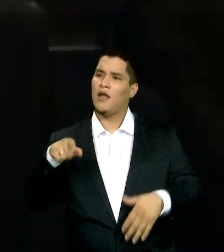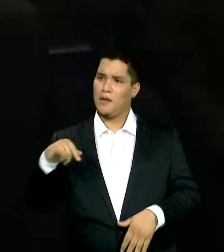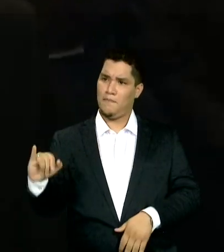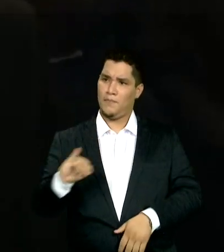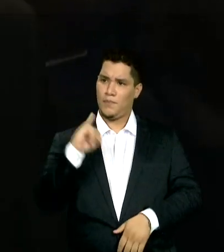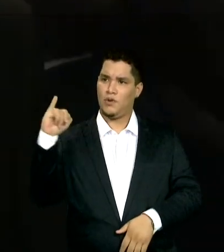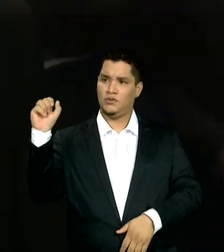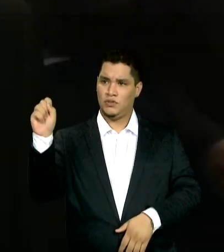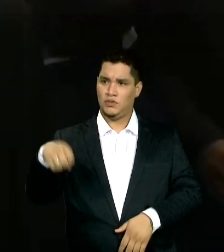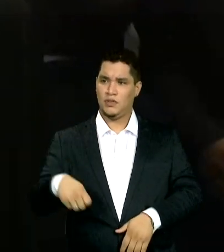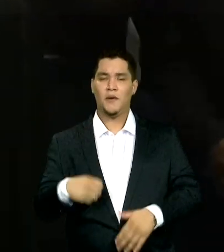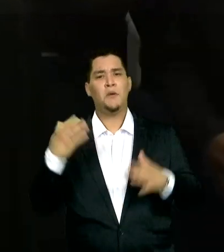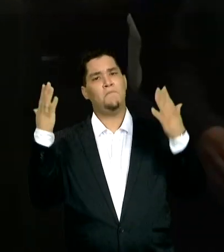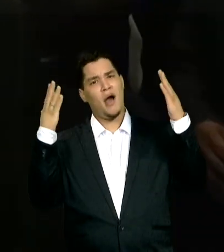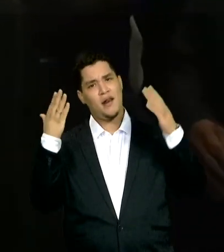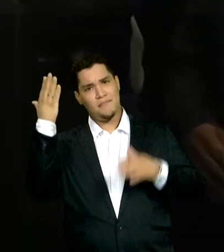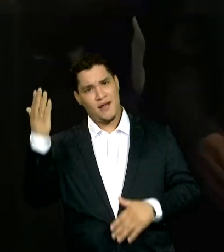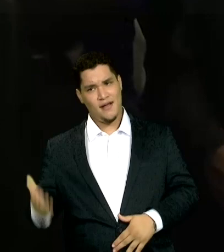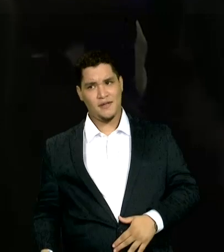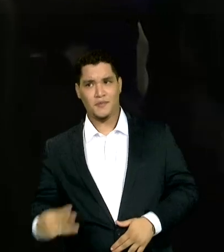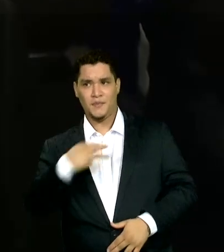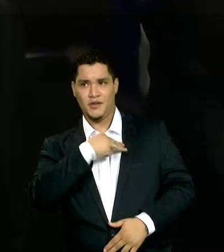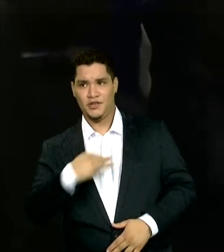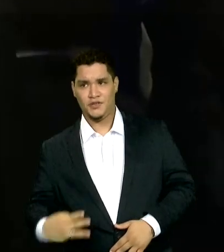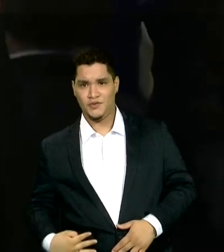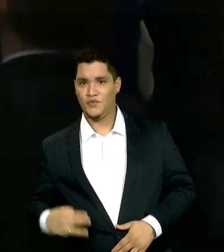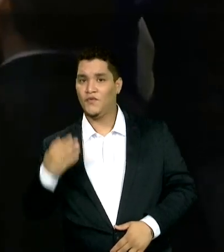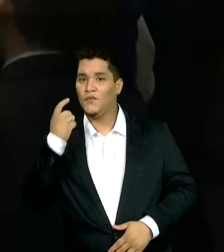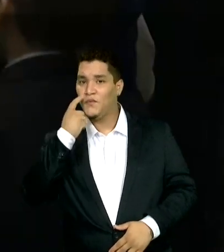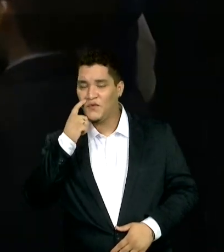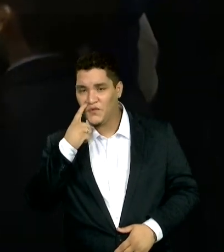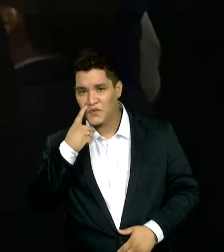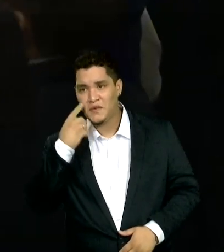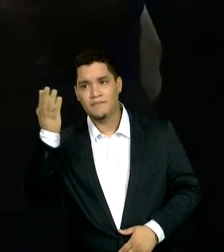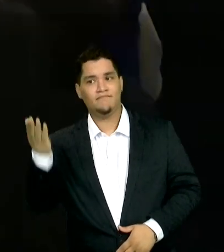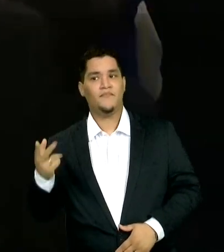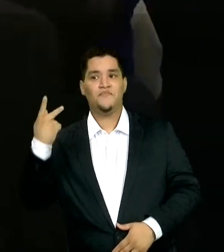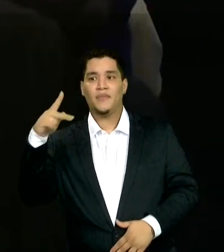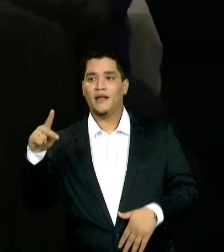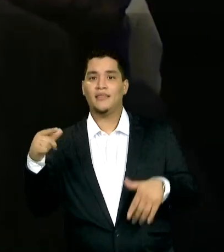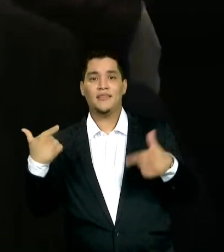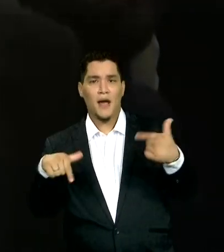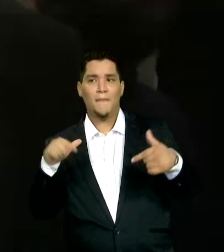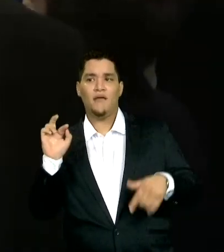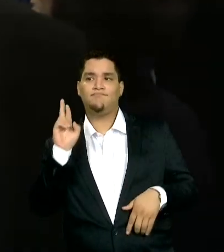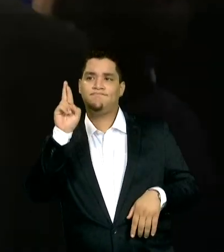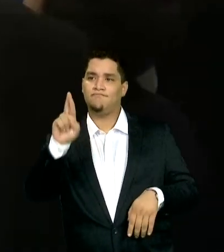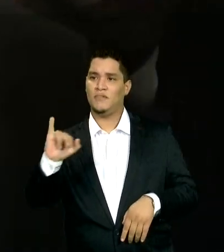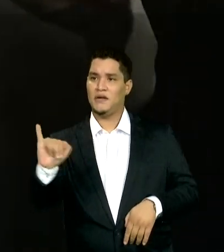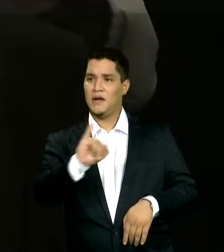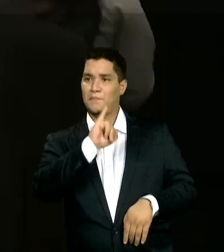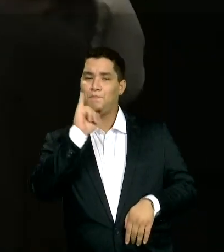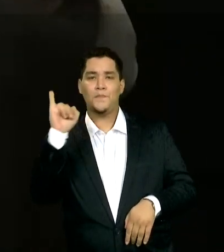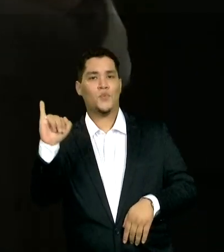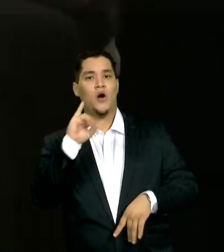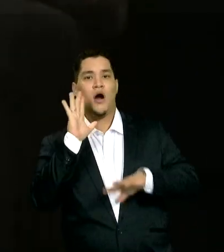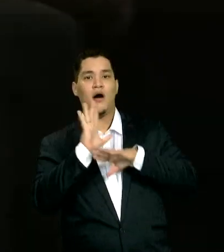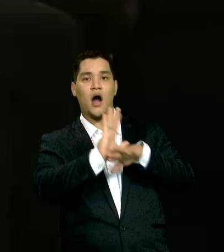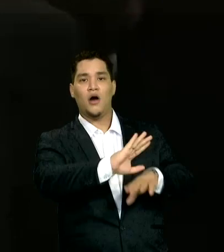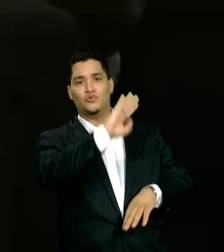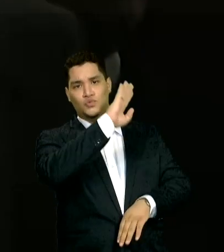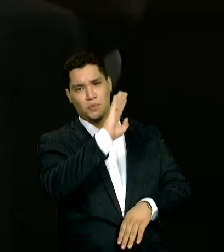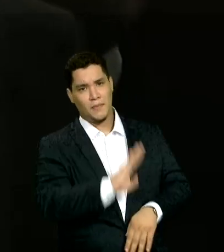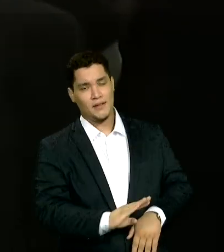Fufuca. Parabéns ao ministro Fufuca pelo que ele representa, pelo que ele faz pelo Brasil e especialmente